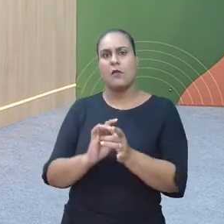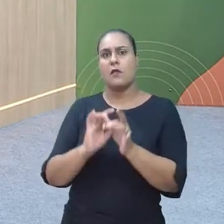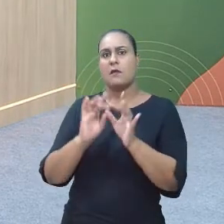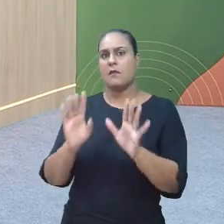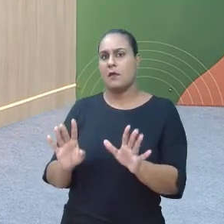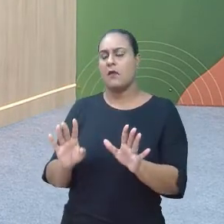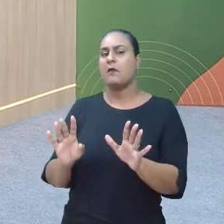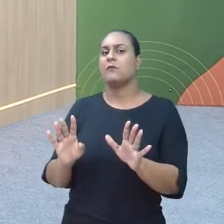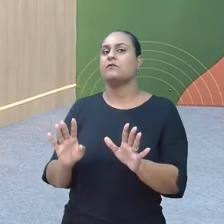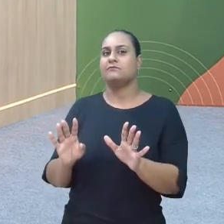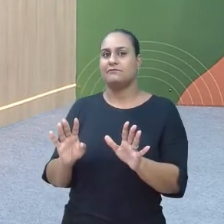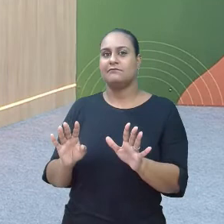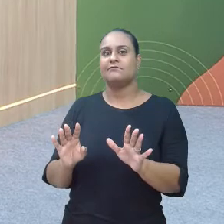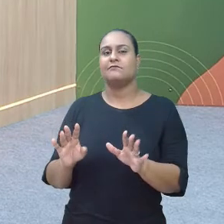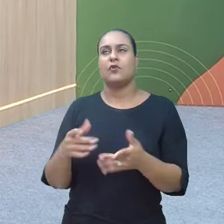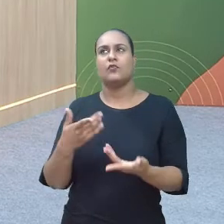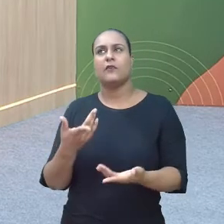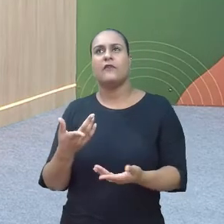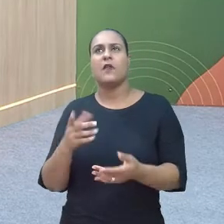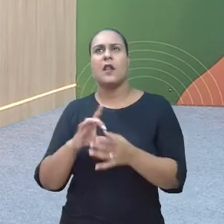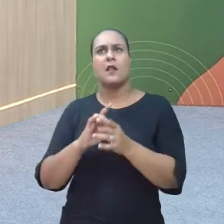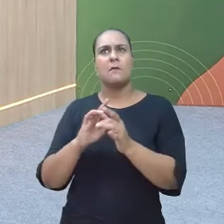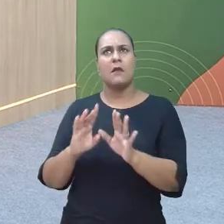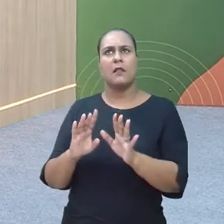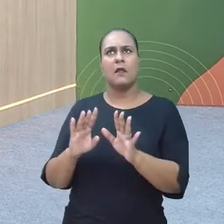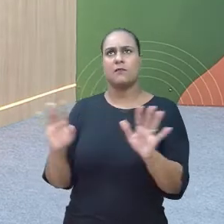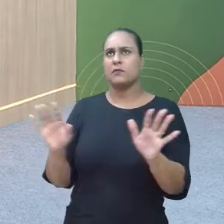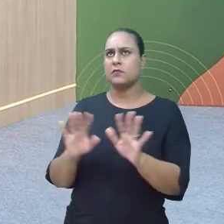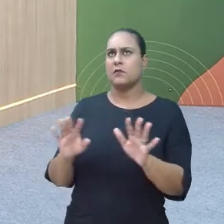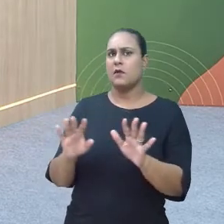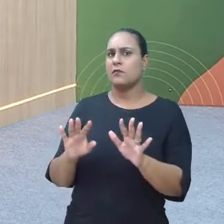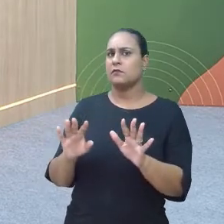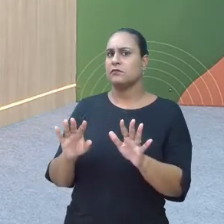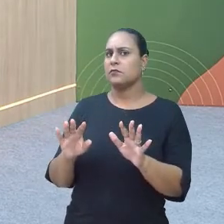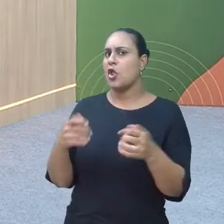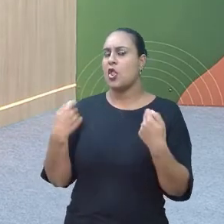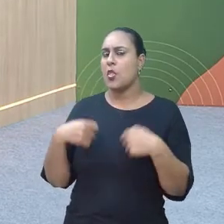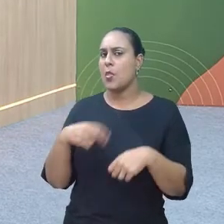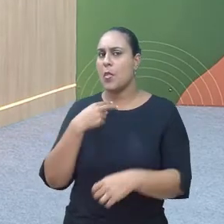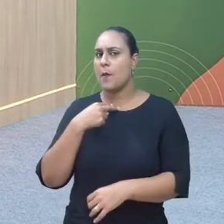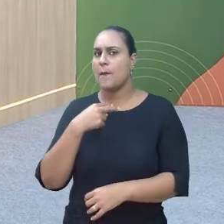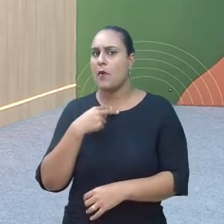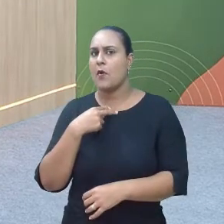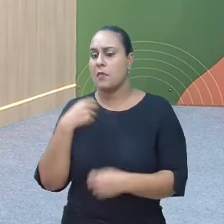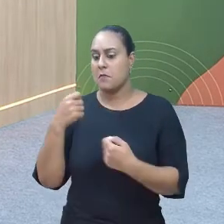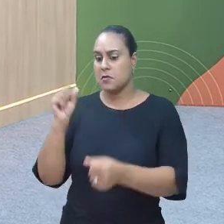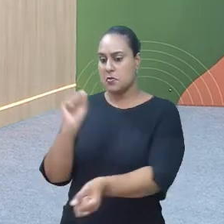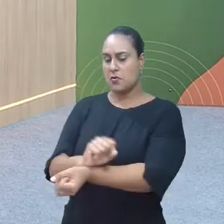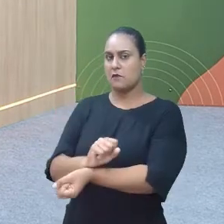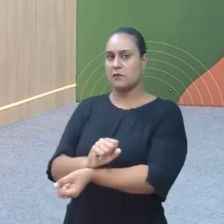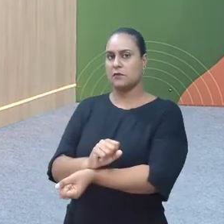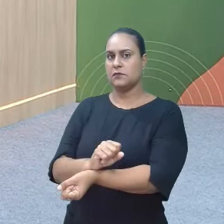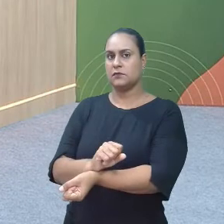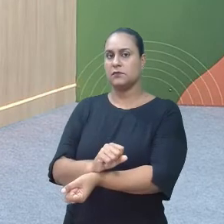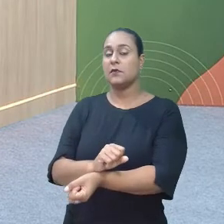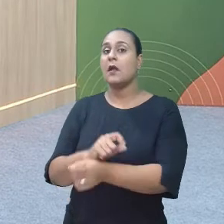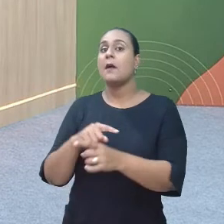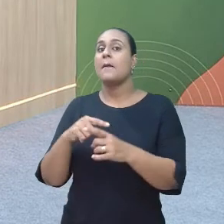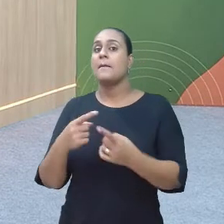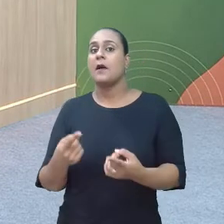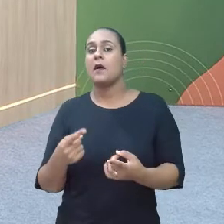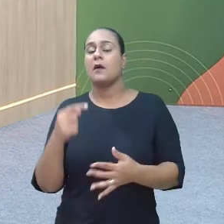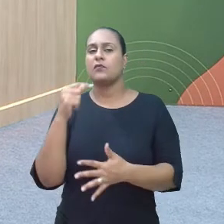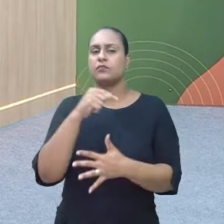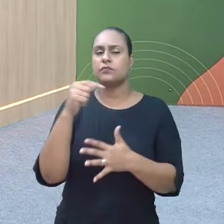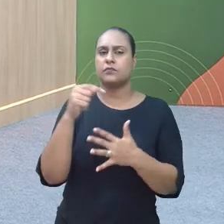pegavam a outra. Quando falava de liberdade, liberdade não pode ter não, porque tem que ter escravidão, sabe? Mas alguns aspectos, como por exemplo,